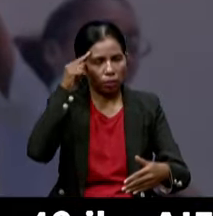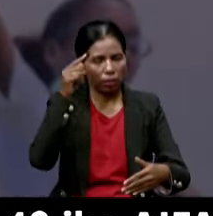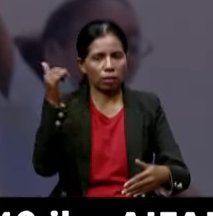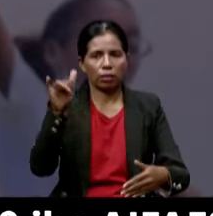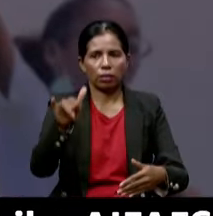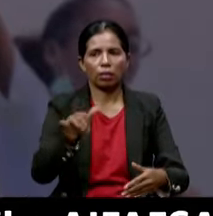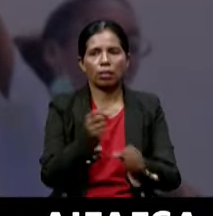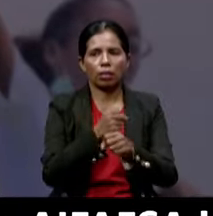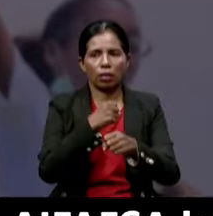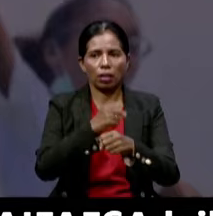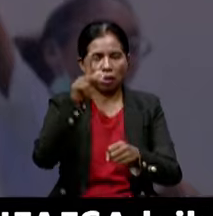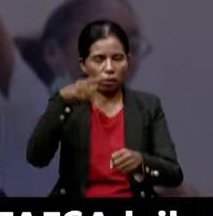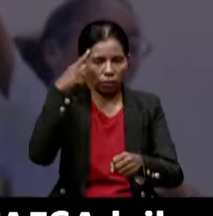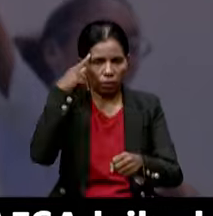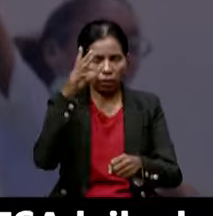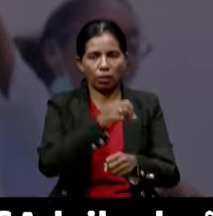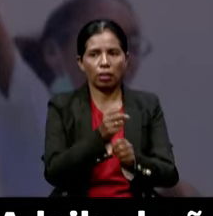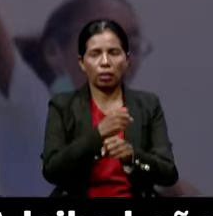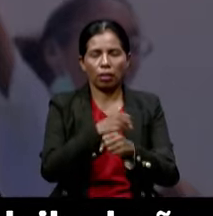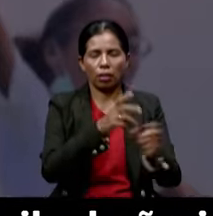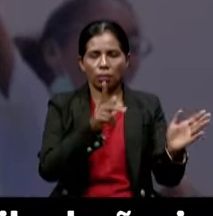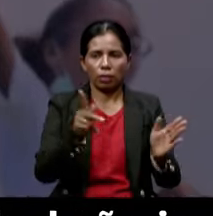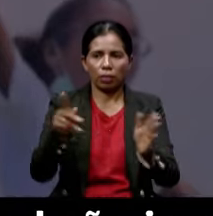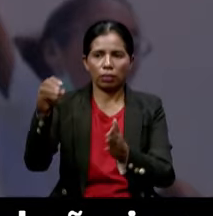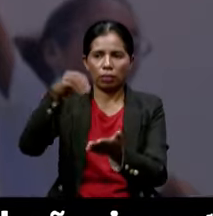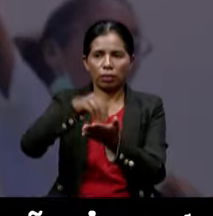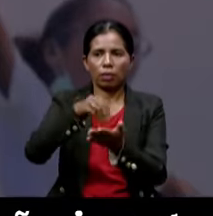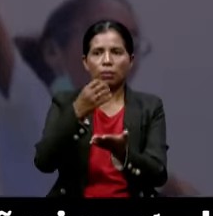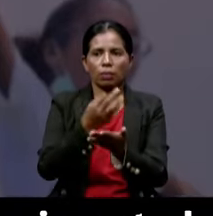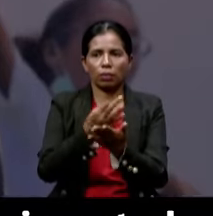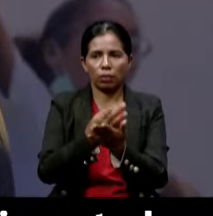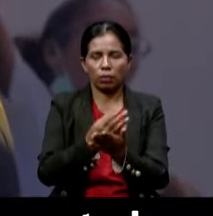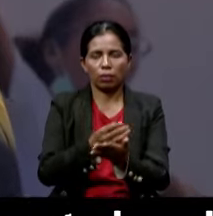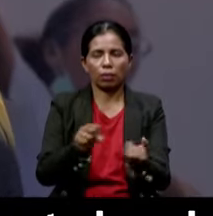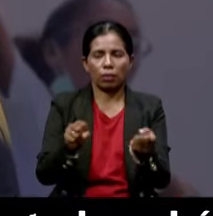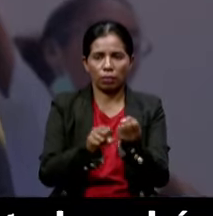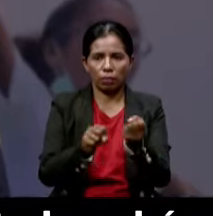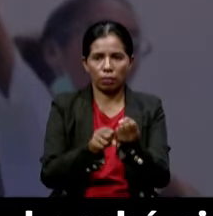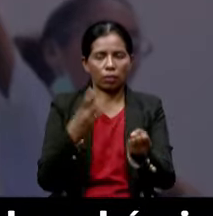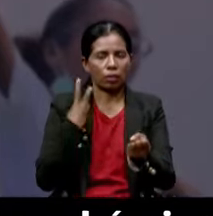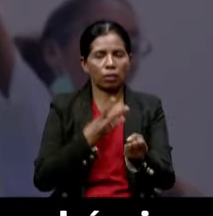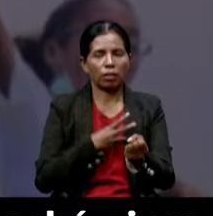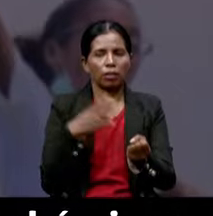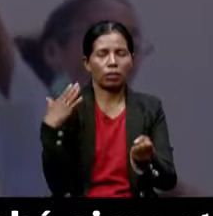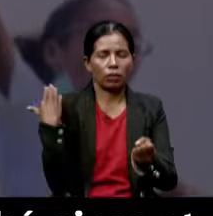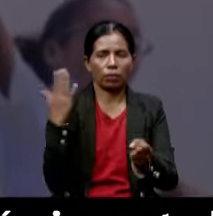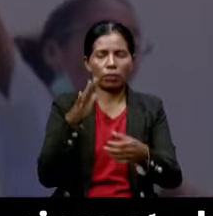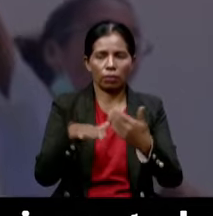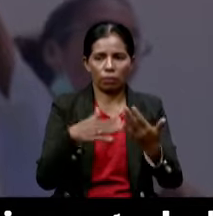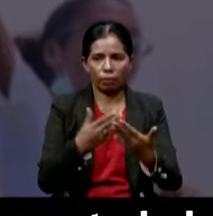mak halo politika halo plano nos ta orçamento o di bele suporta itanya fo ensai o diversidade